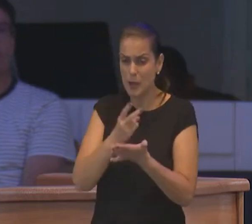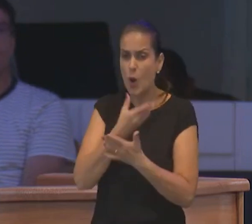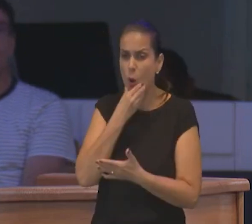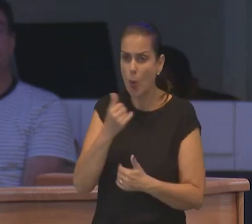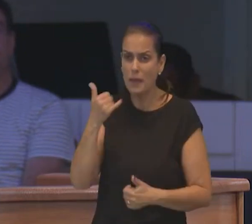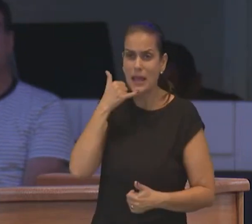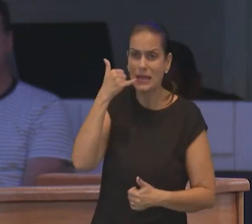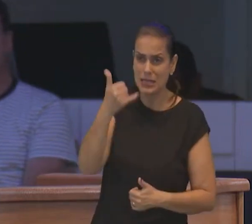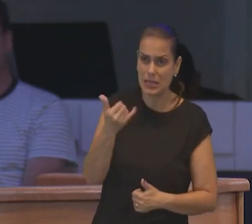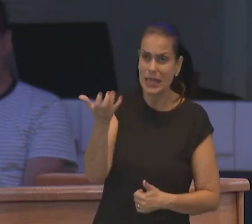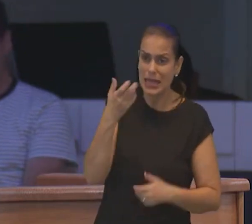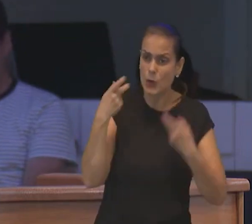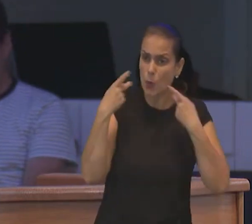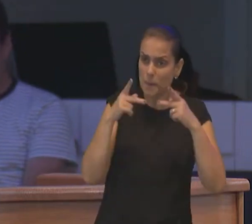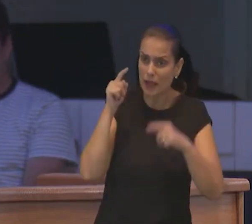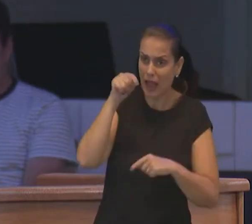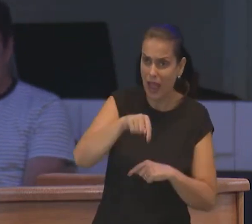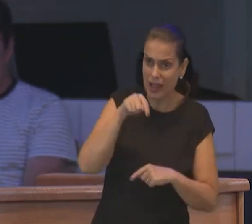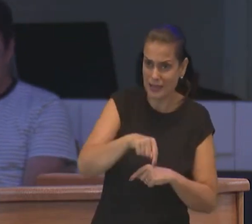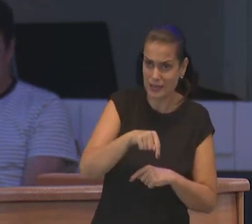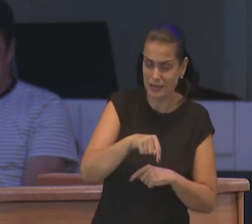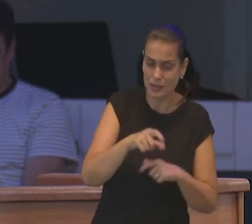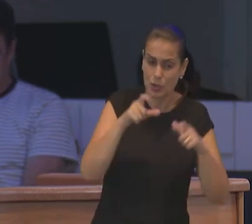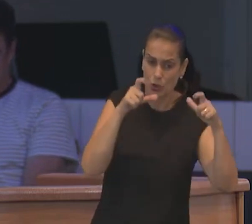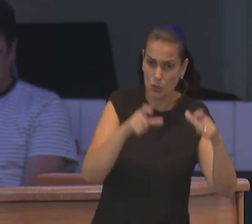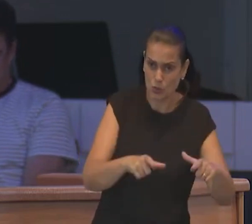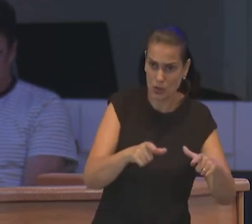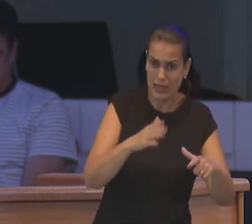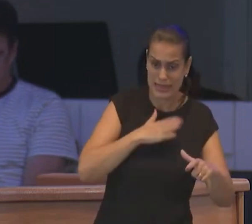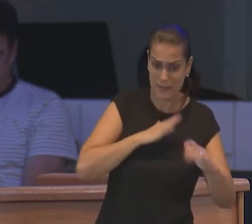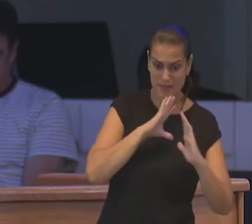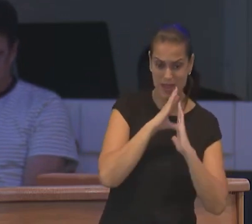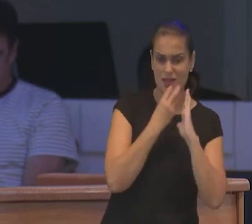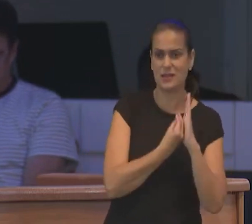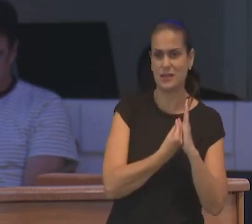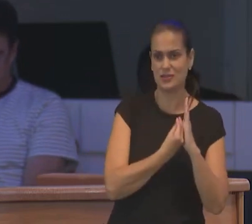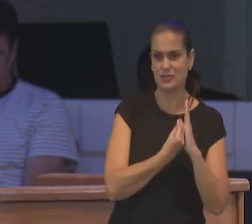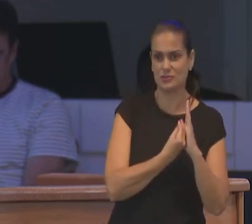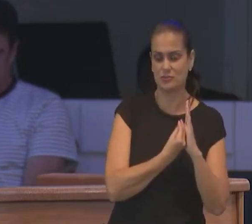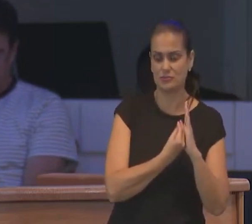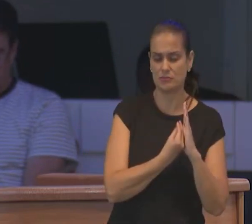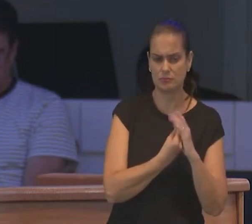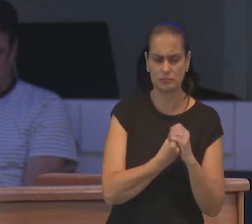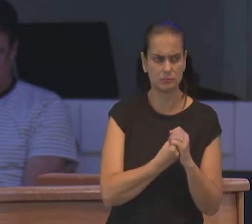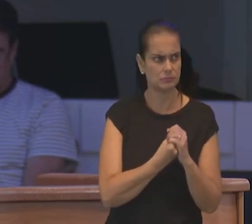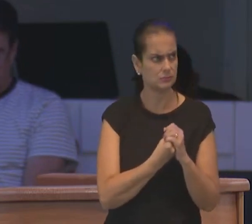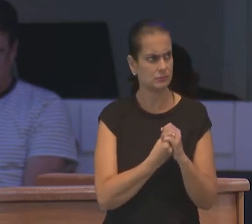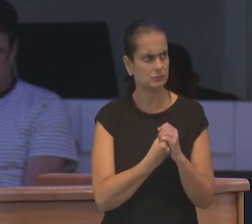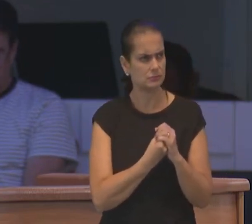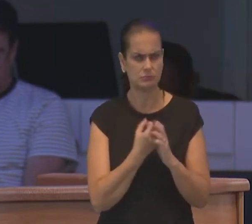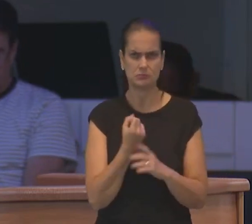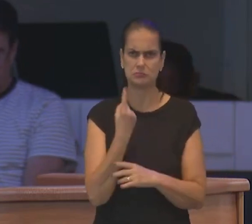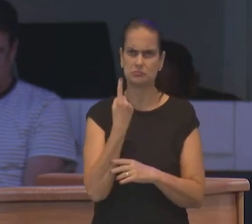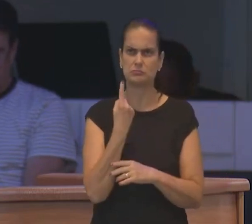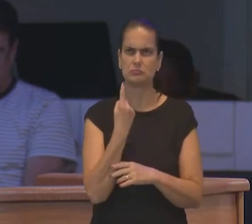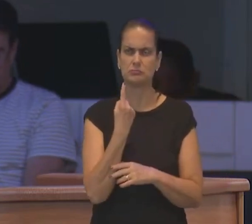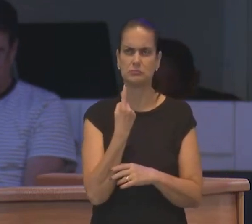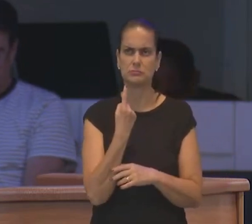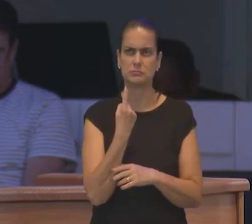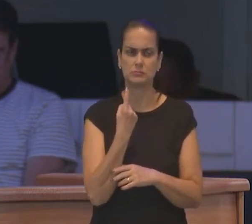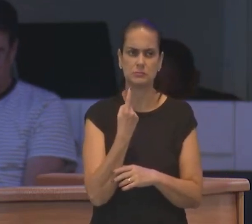eu quero que você venha pregar aqui em Parnamirim, na minha igreja. Caiu a ficha, pastor?